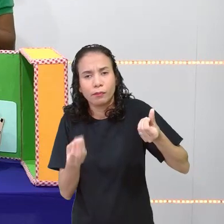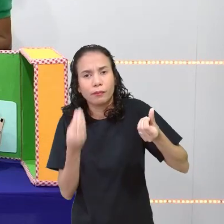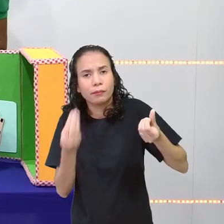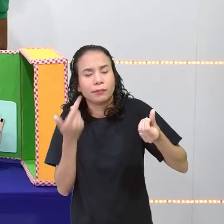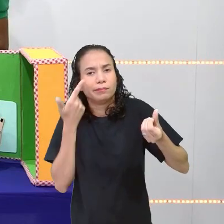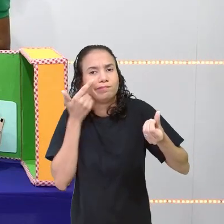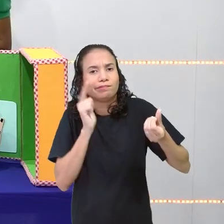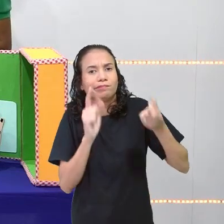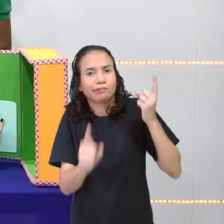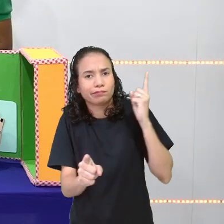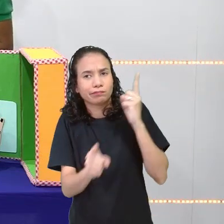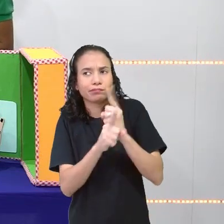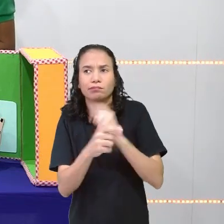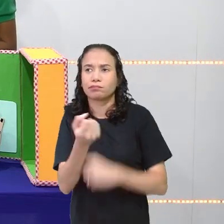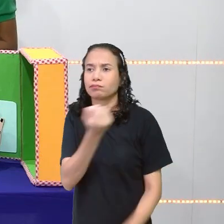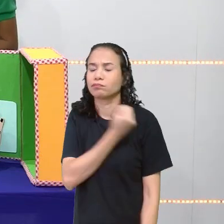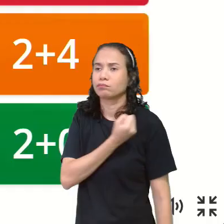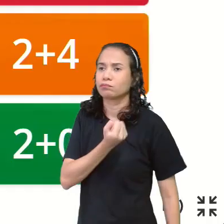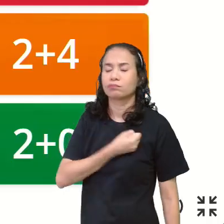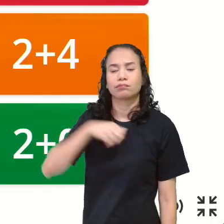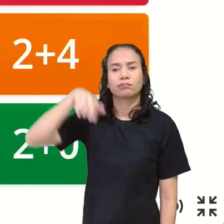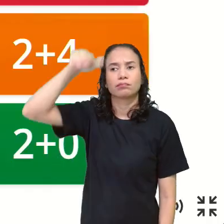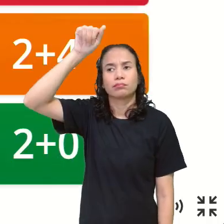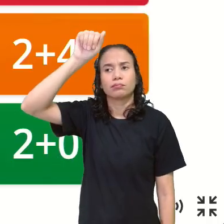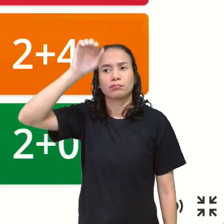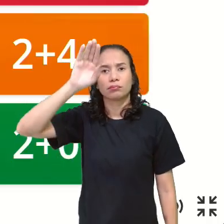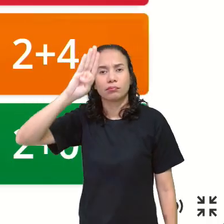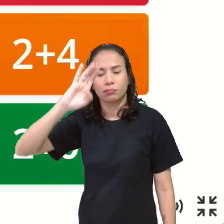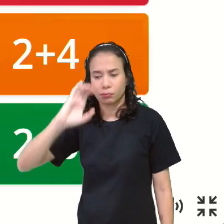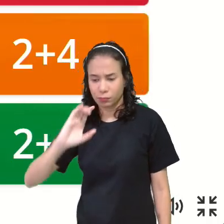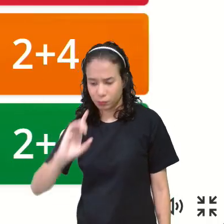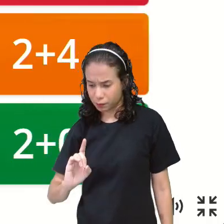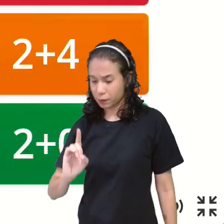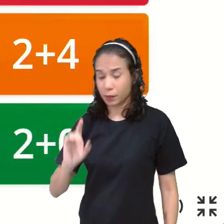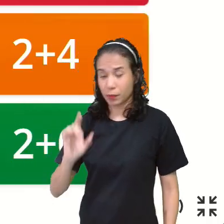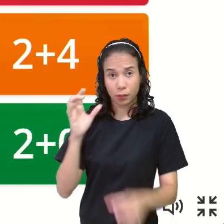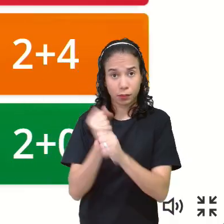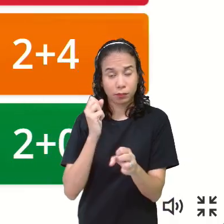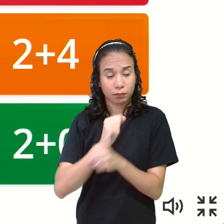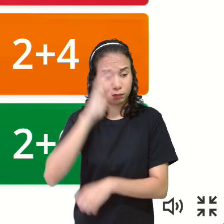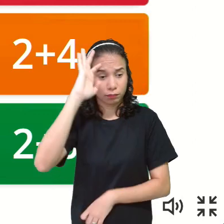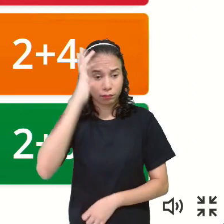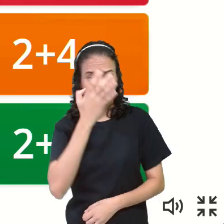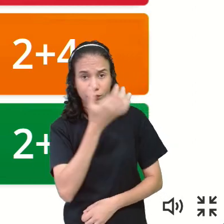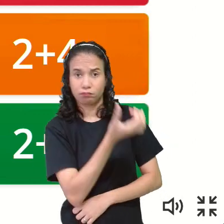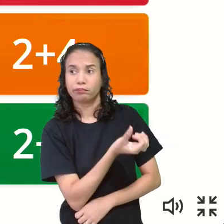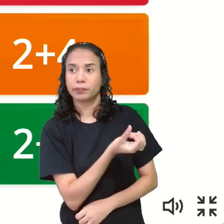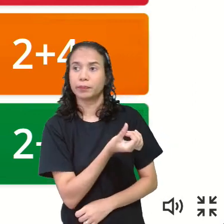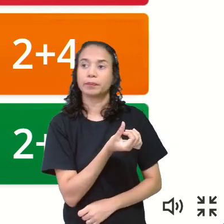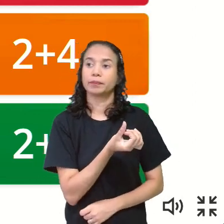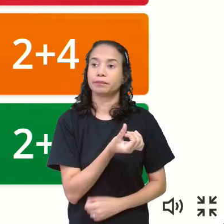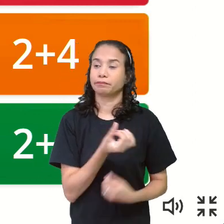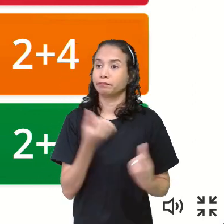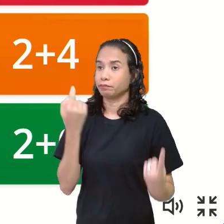descobrir qual das letras é a soma que vai dar esse total aqui. E aí? Na letra A eu